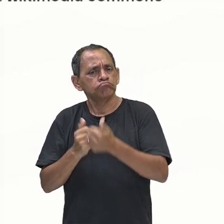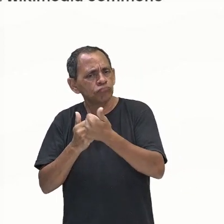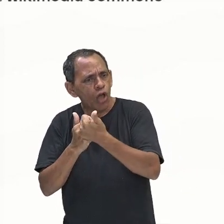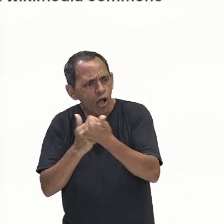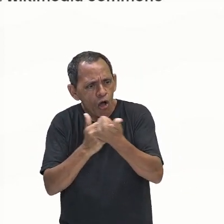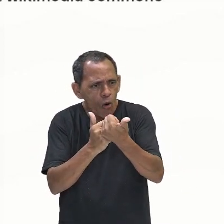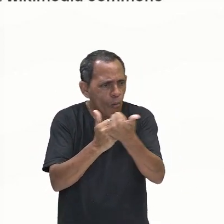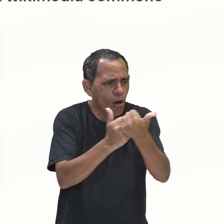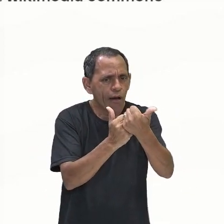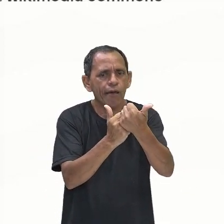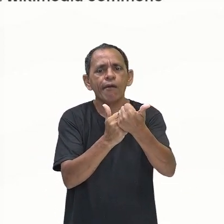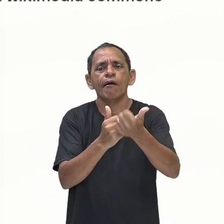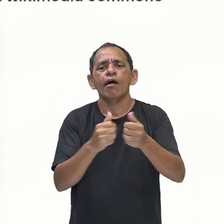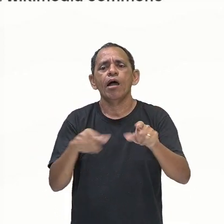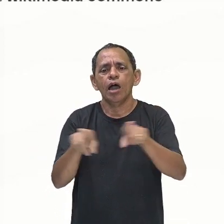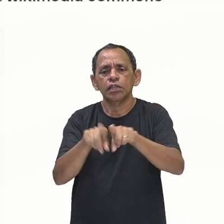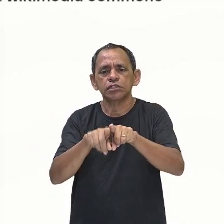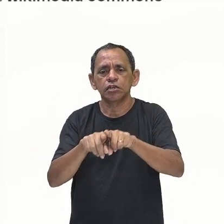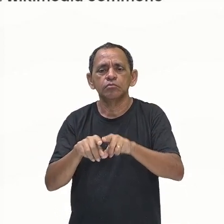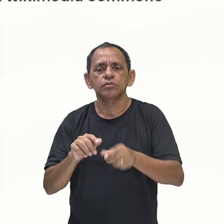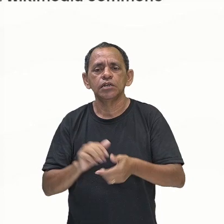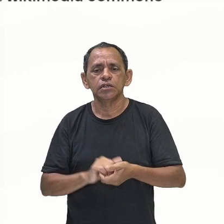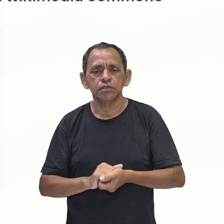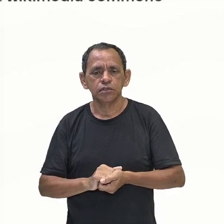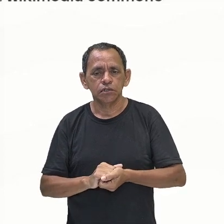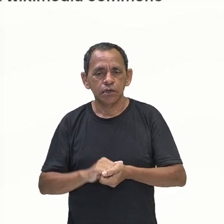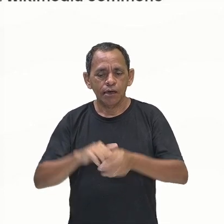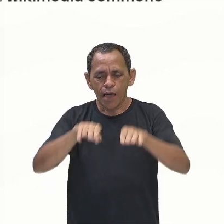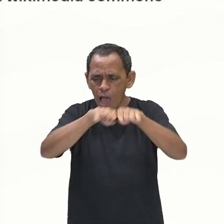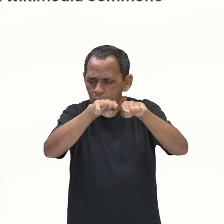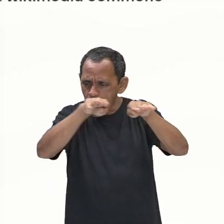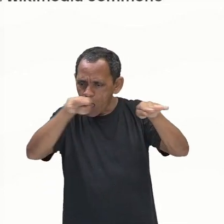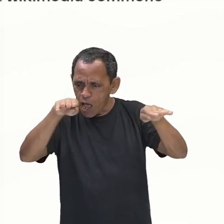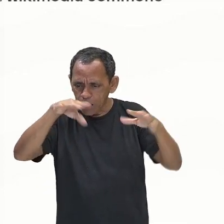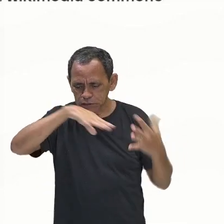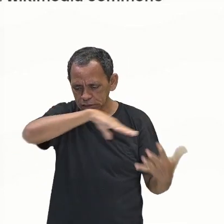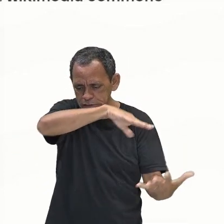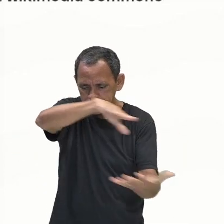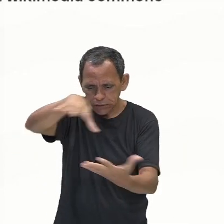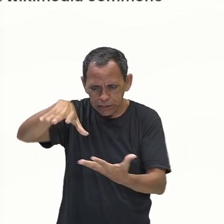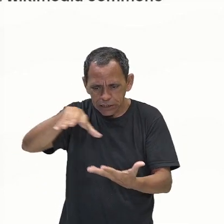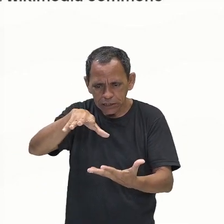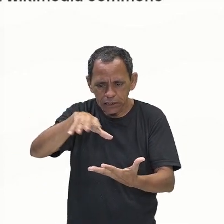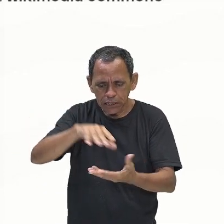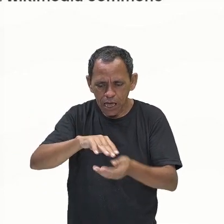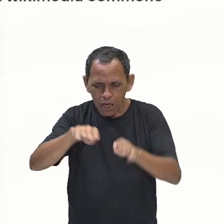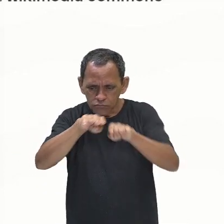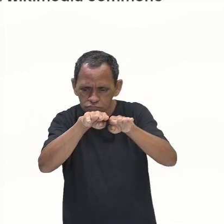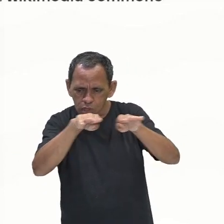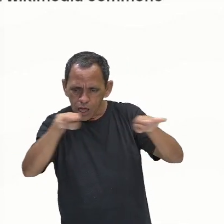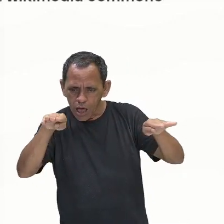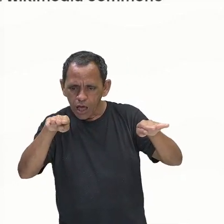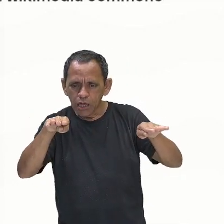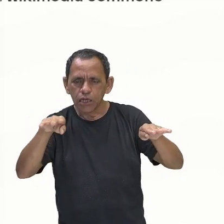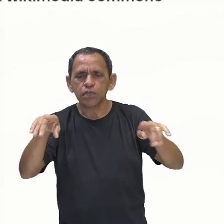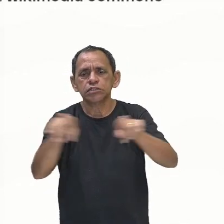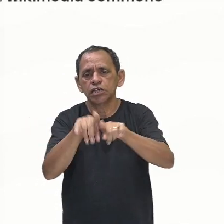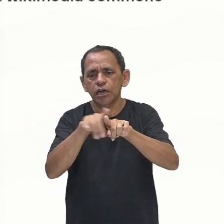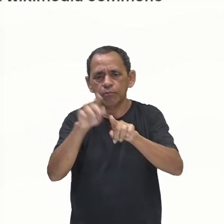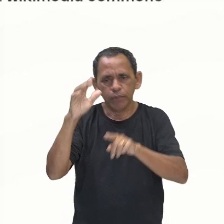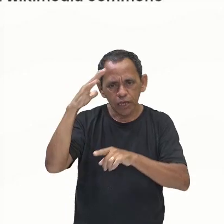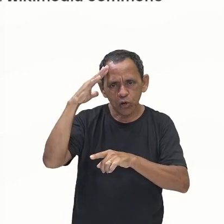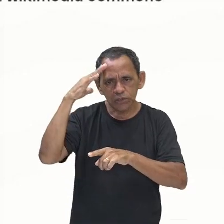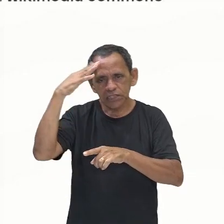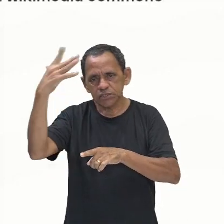a superfície ou a evolução de determinados fenômenos geográficos. Tá